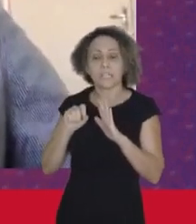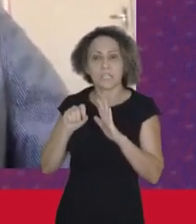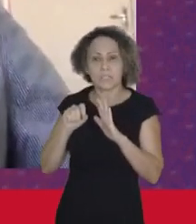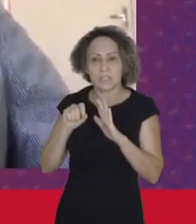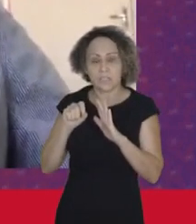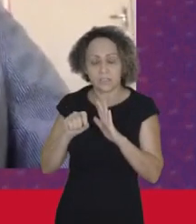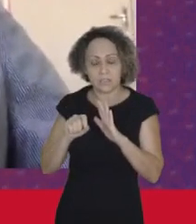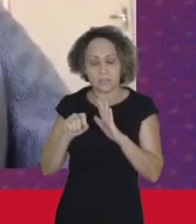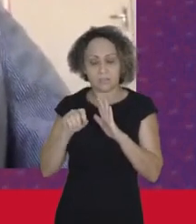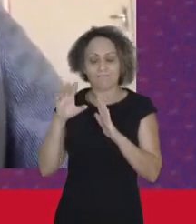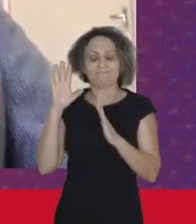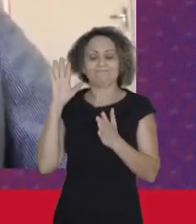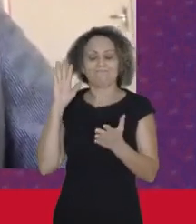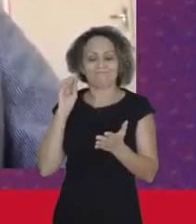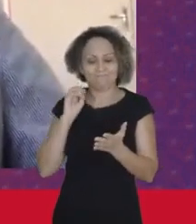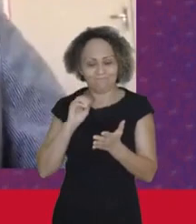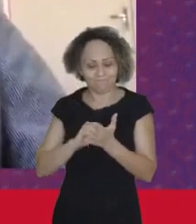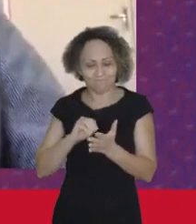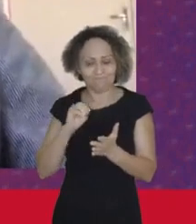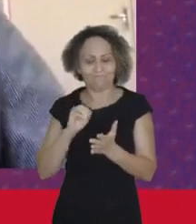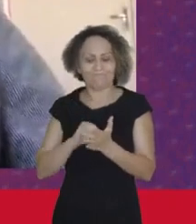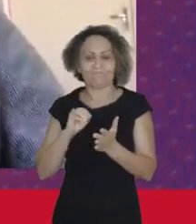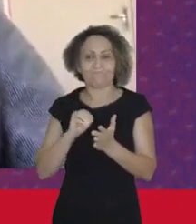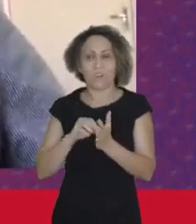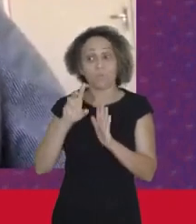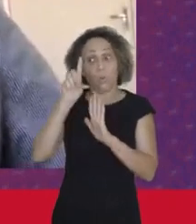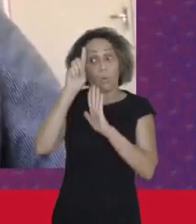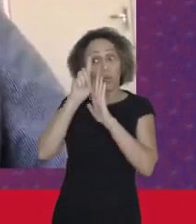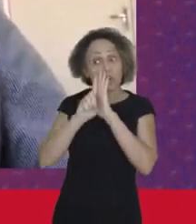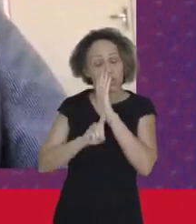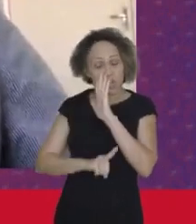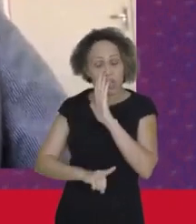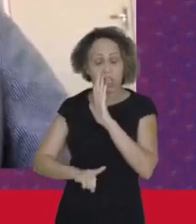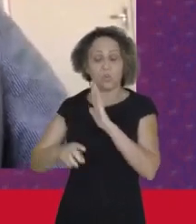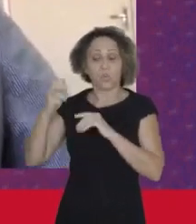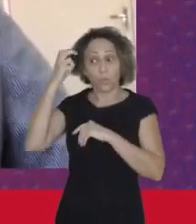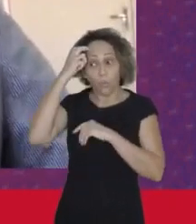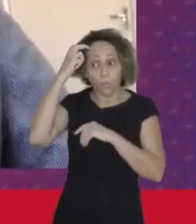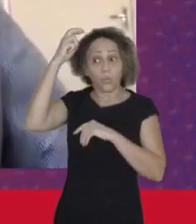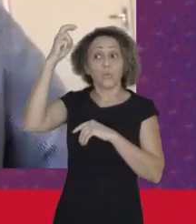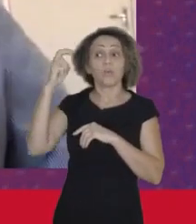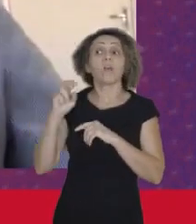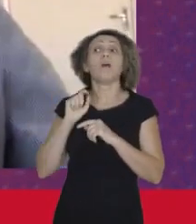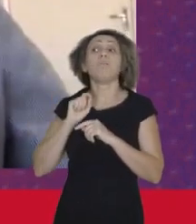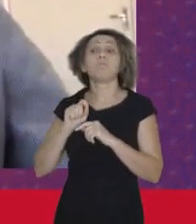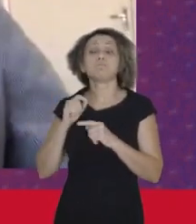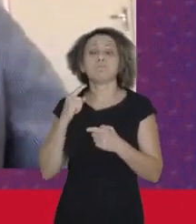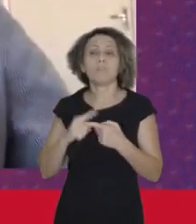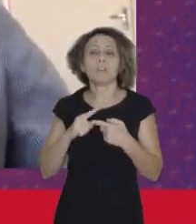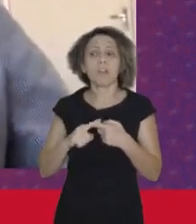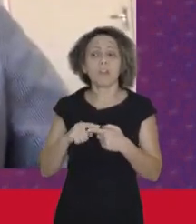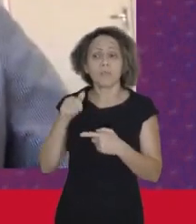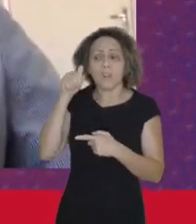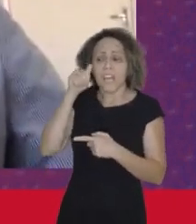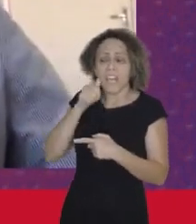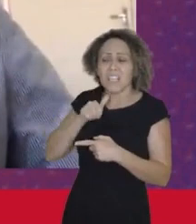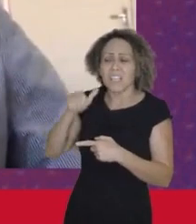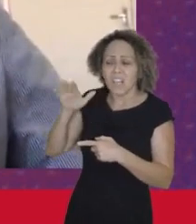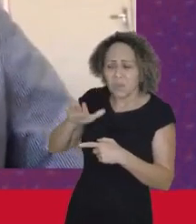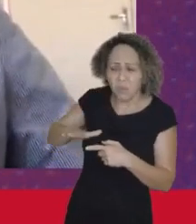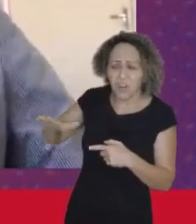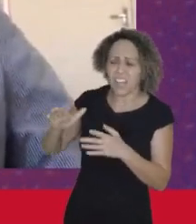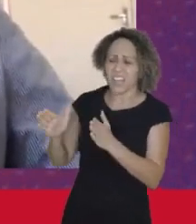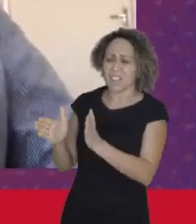não direito ao direito cultural, uma vez que tais mulheres têm